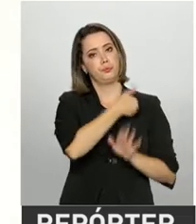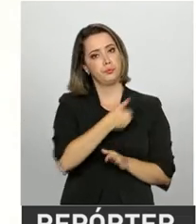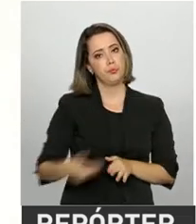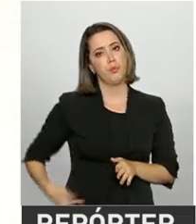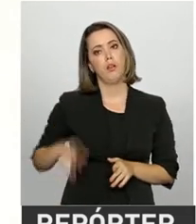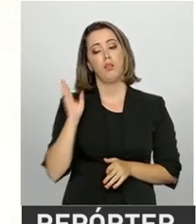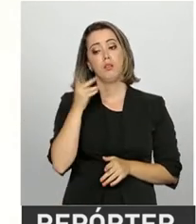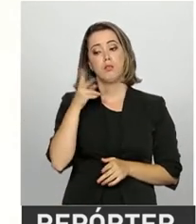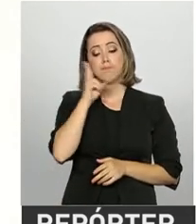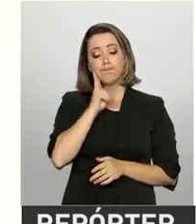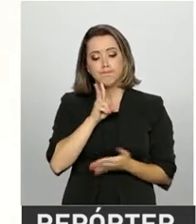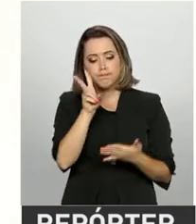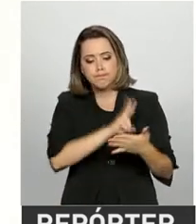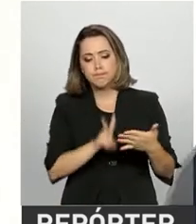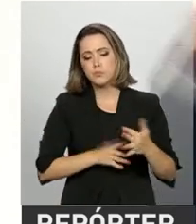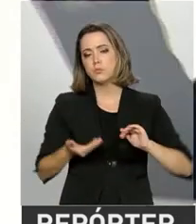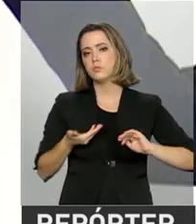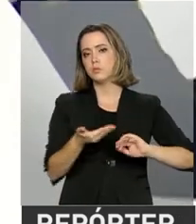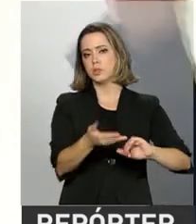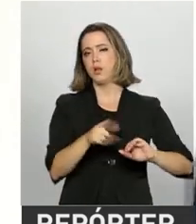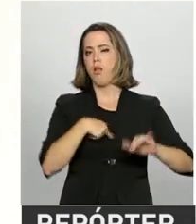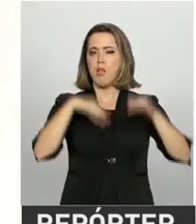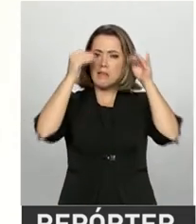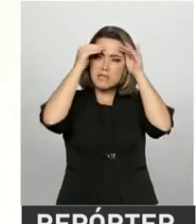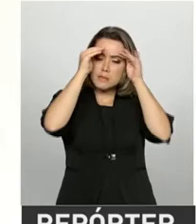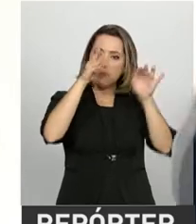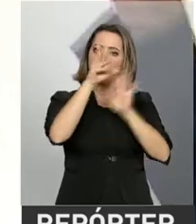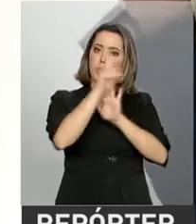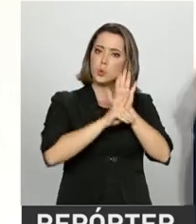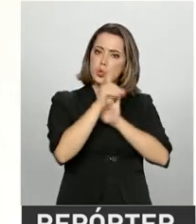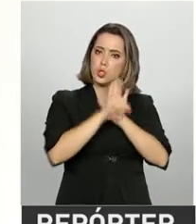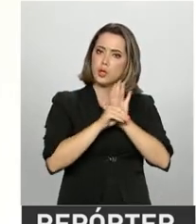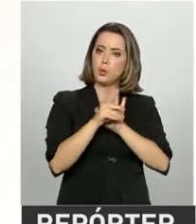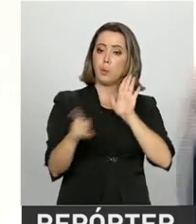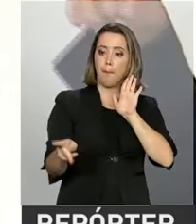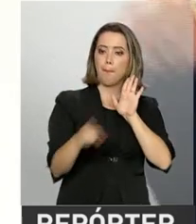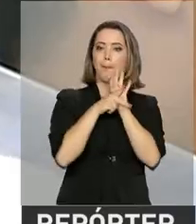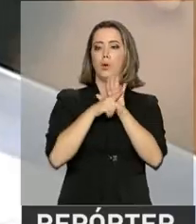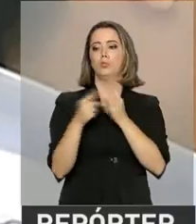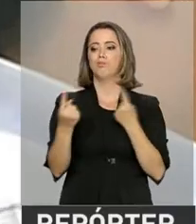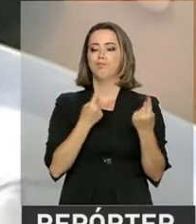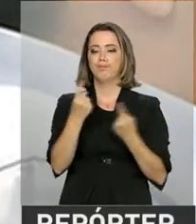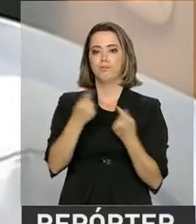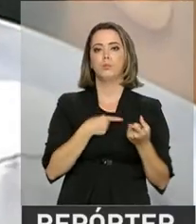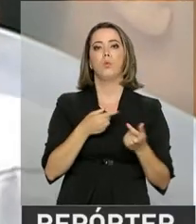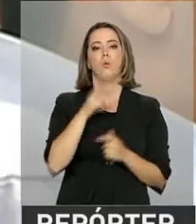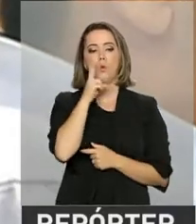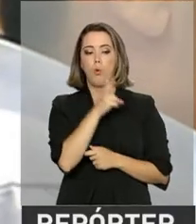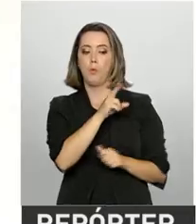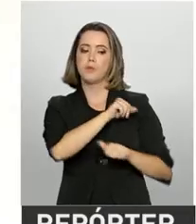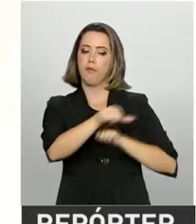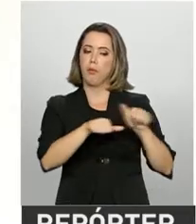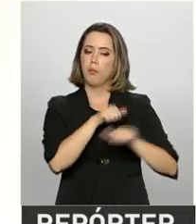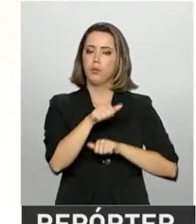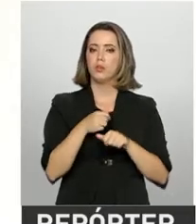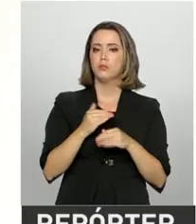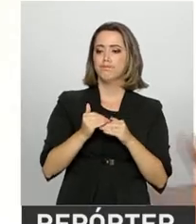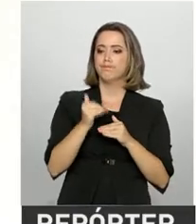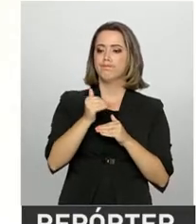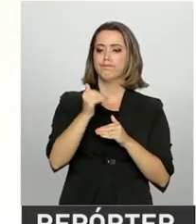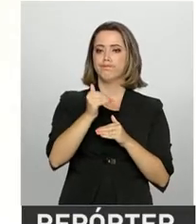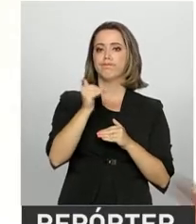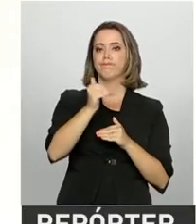análise no congresso nacional buscam respeitar o direito adquirido e que observam regras para transição quem não